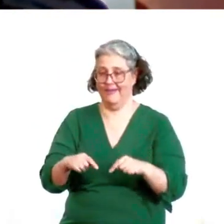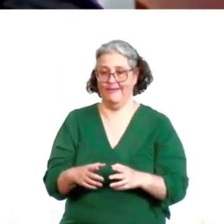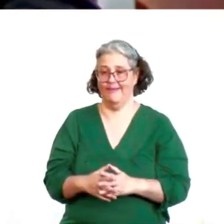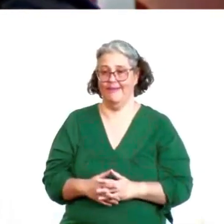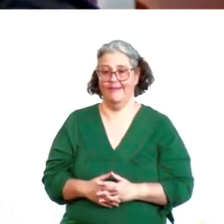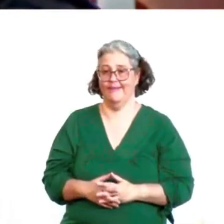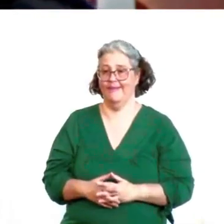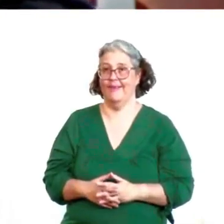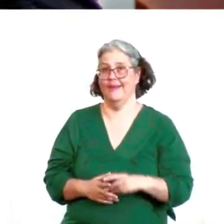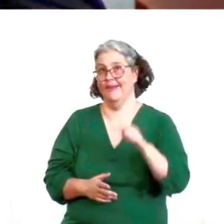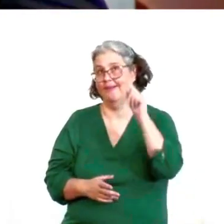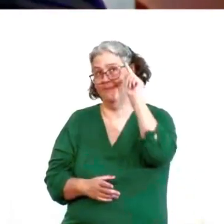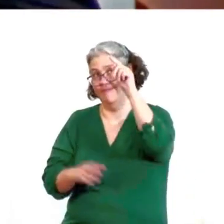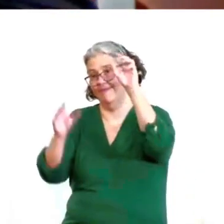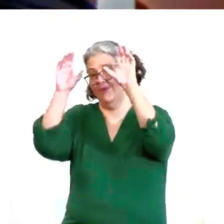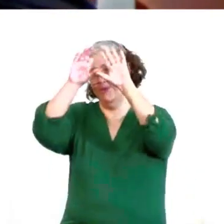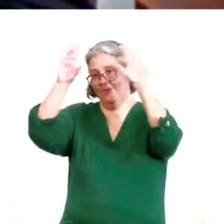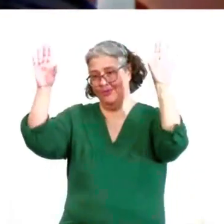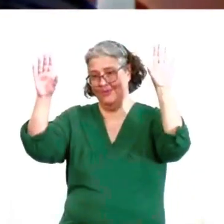mas é aquela.